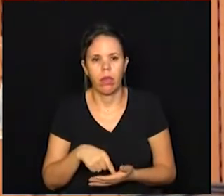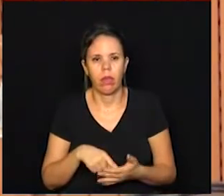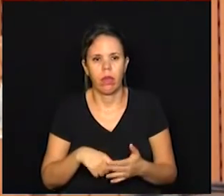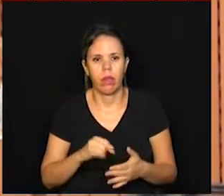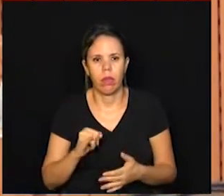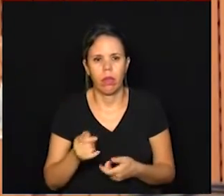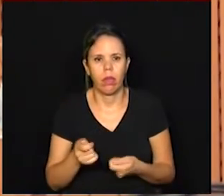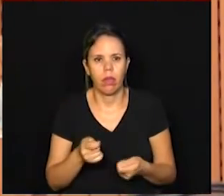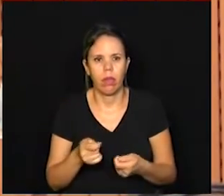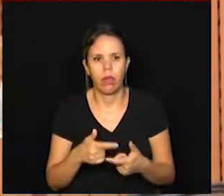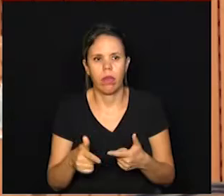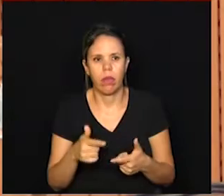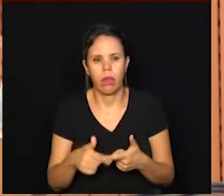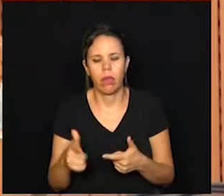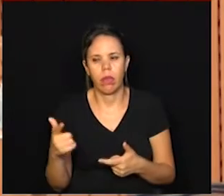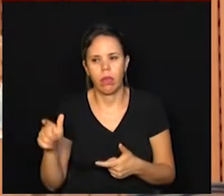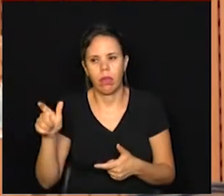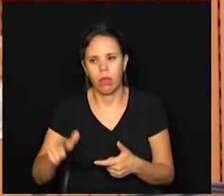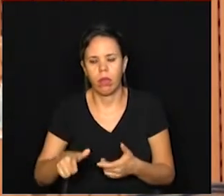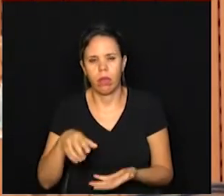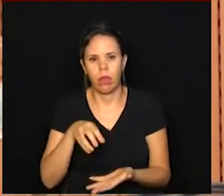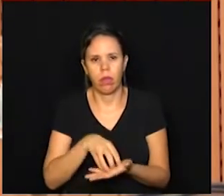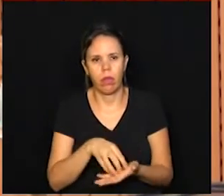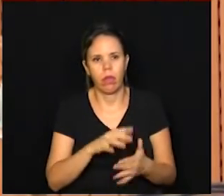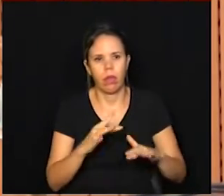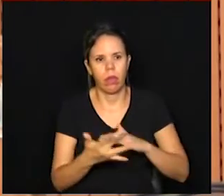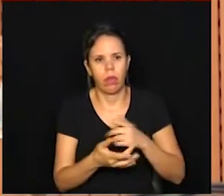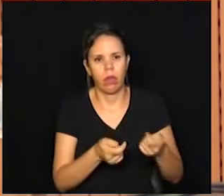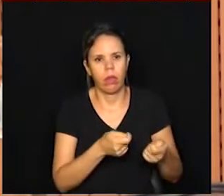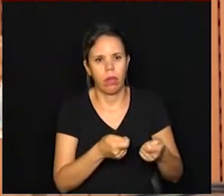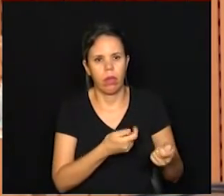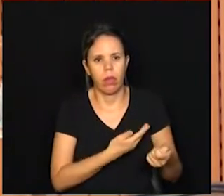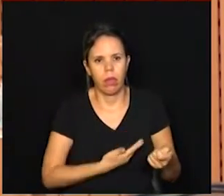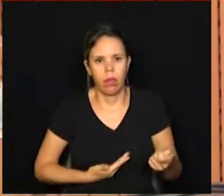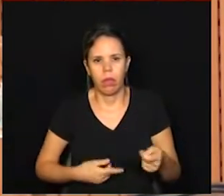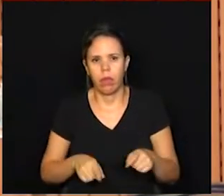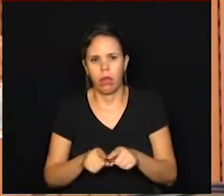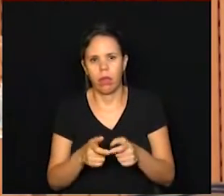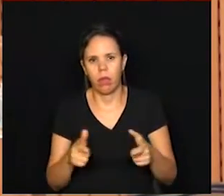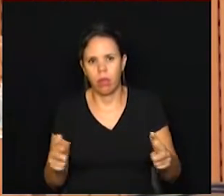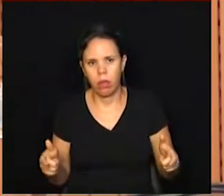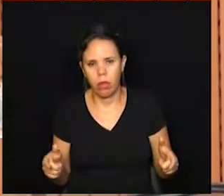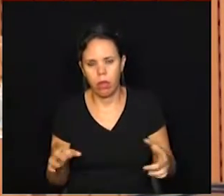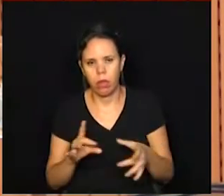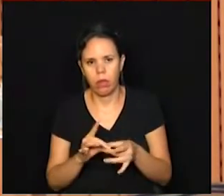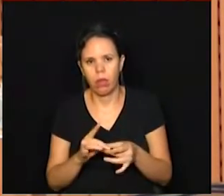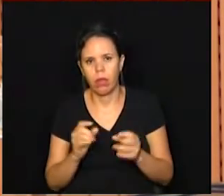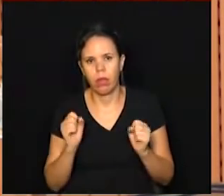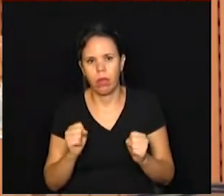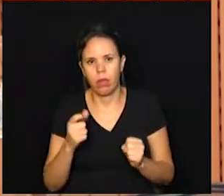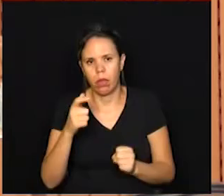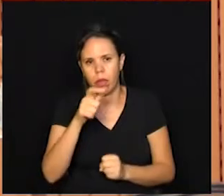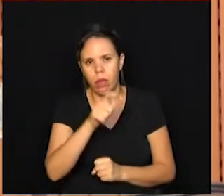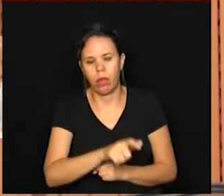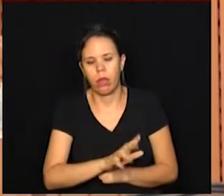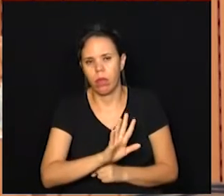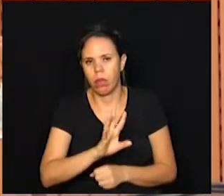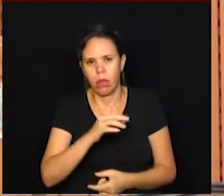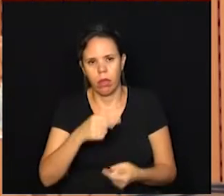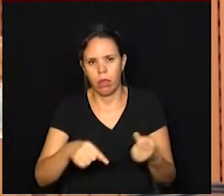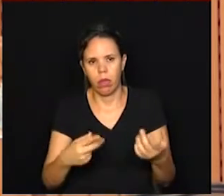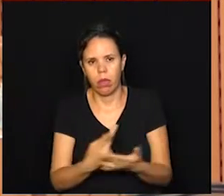ele manipula o outro poder, que é o poder de imprensa, ele está ampliando os poderes dele. E não é o